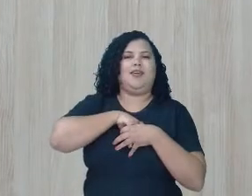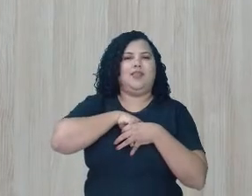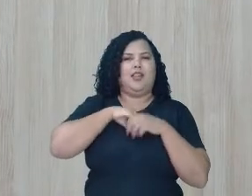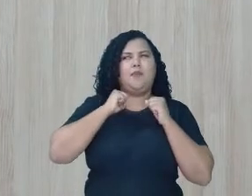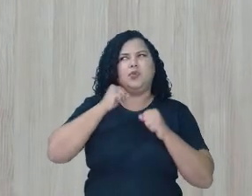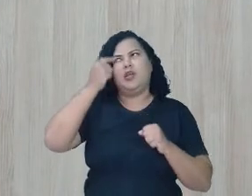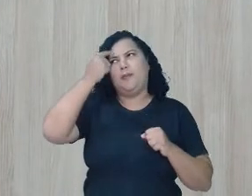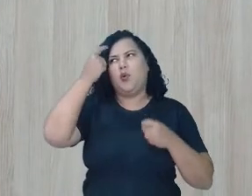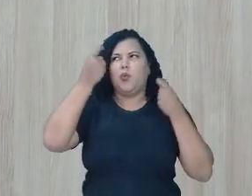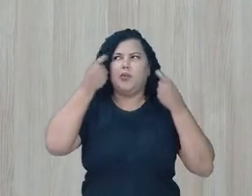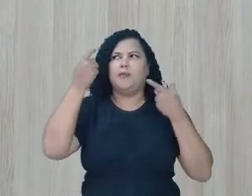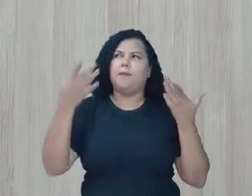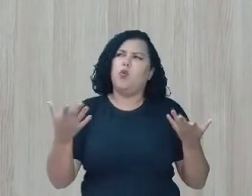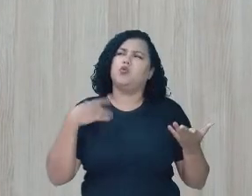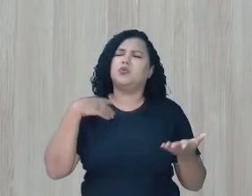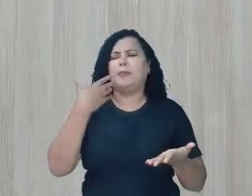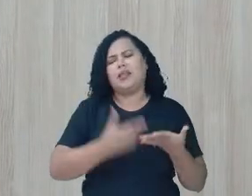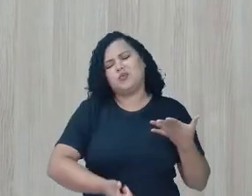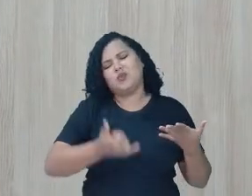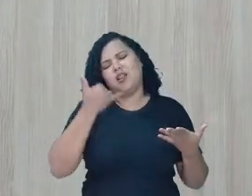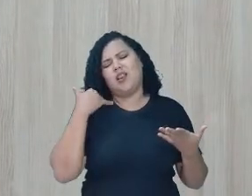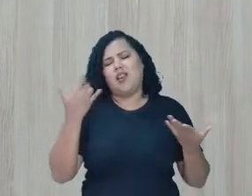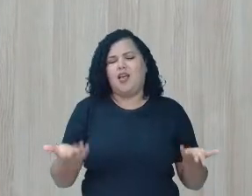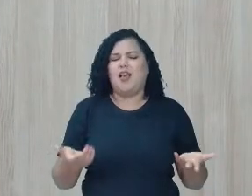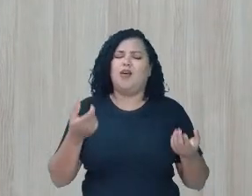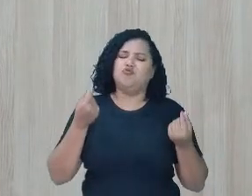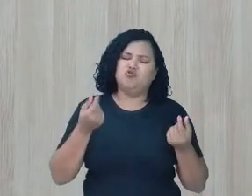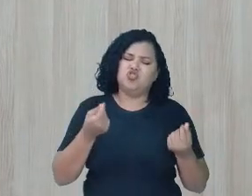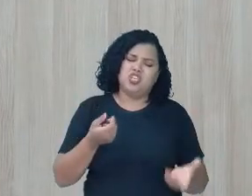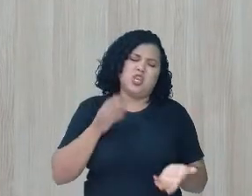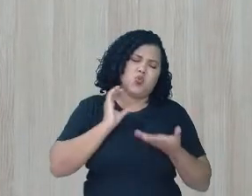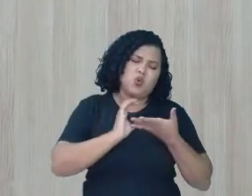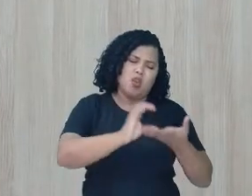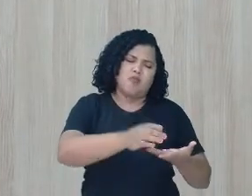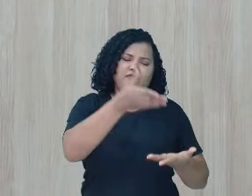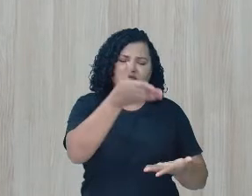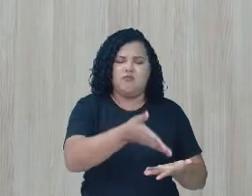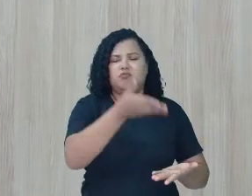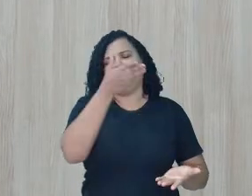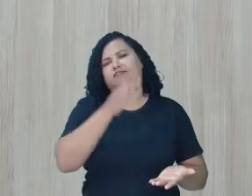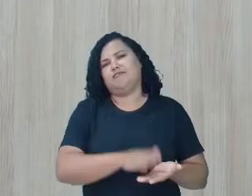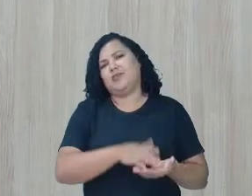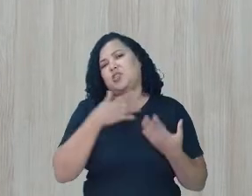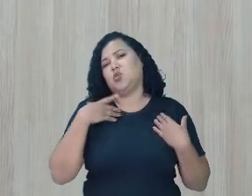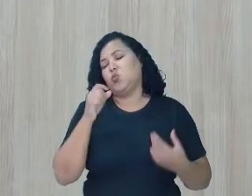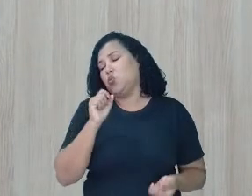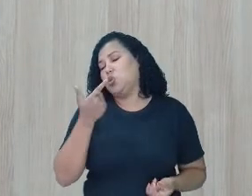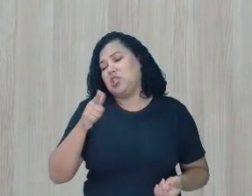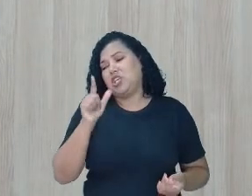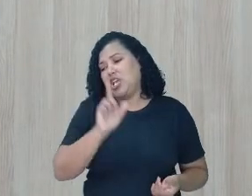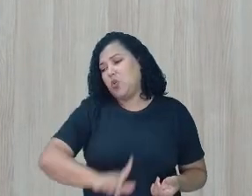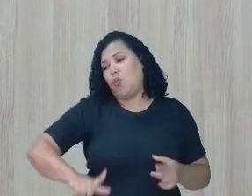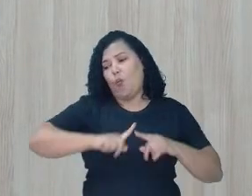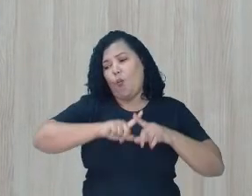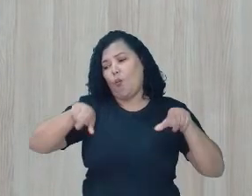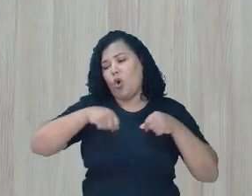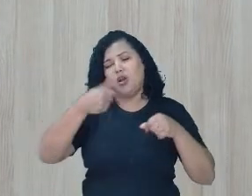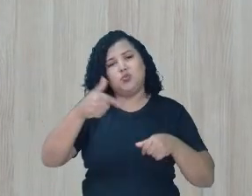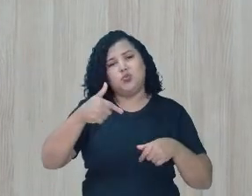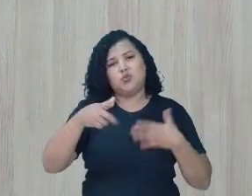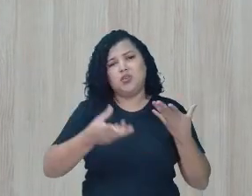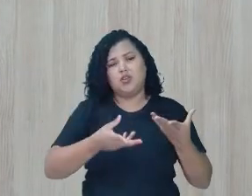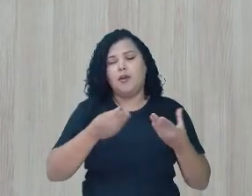estar preocupado, poxa, perdi meu celular, perdi o dinheiro que estava nele, estou liso para comprar outro, mas não. Aqui ele